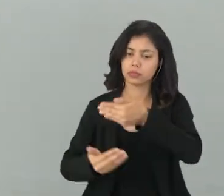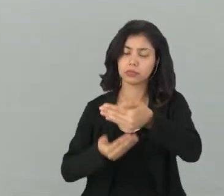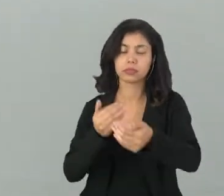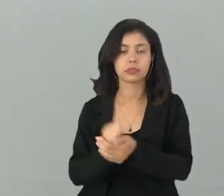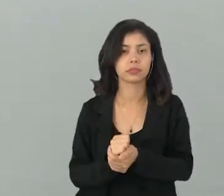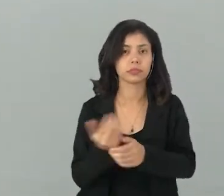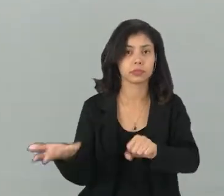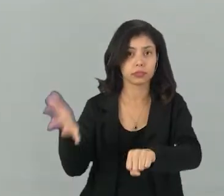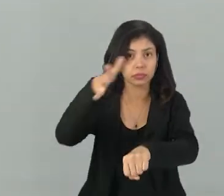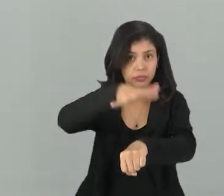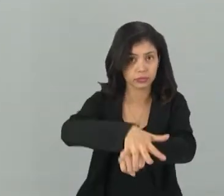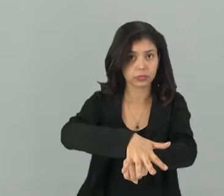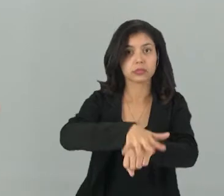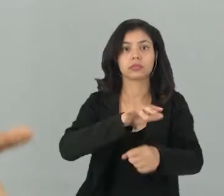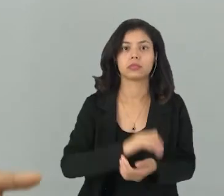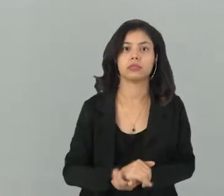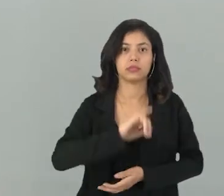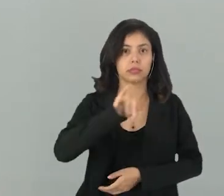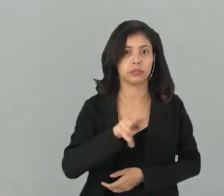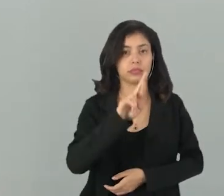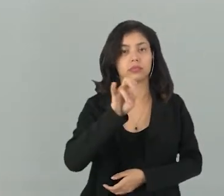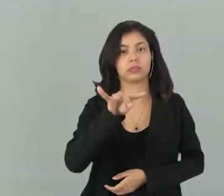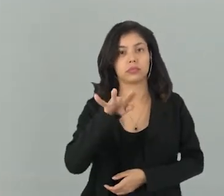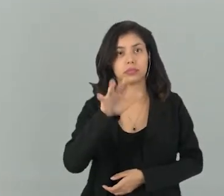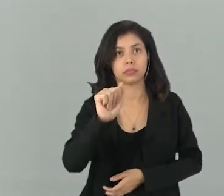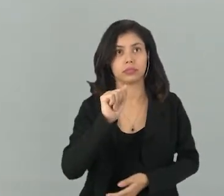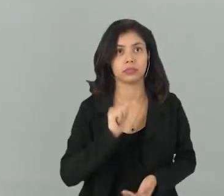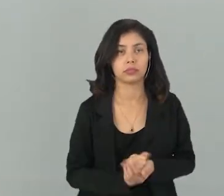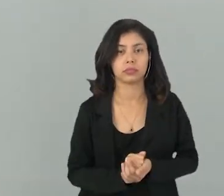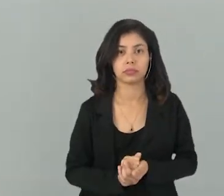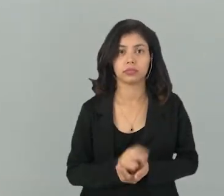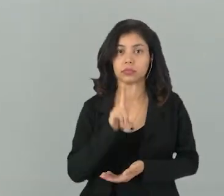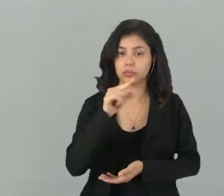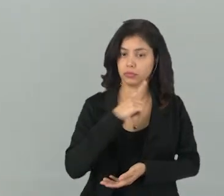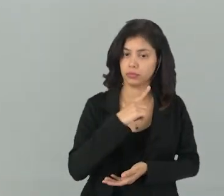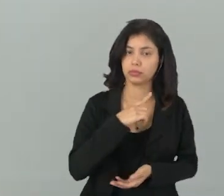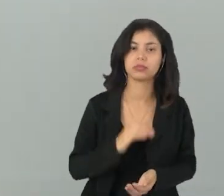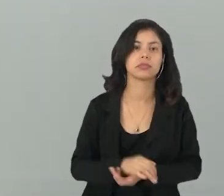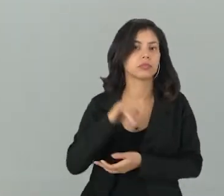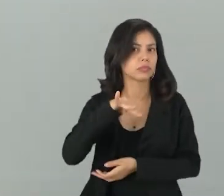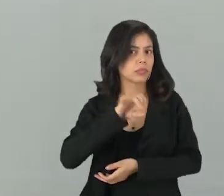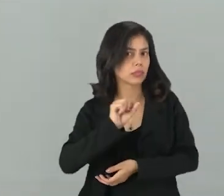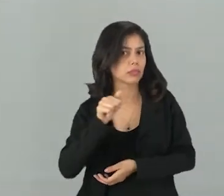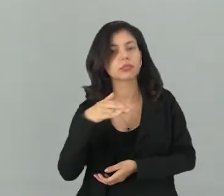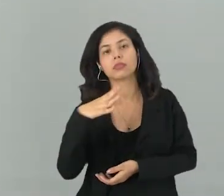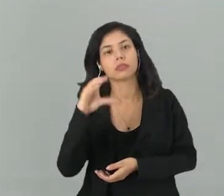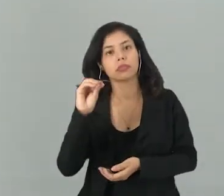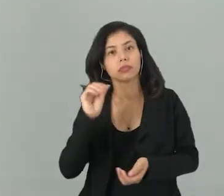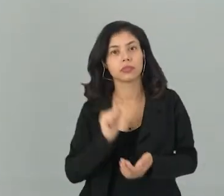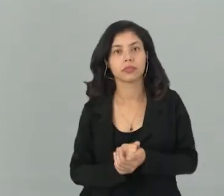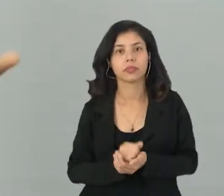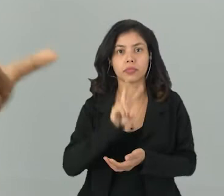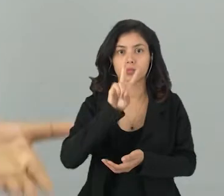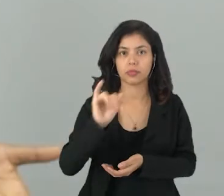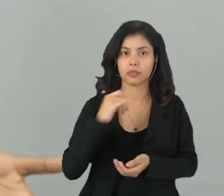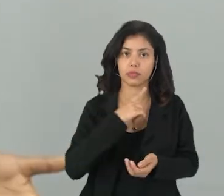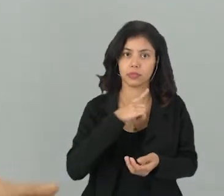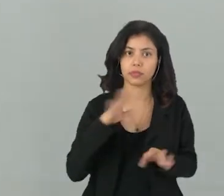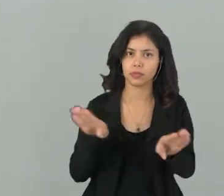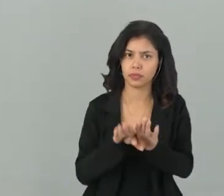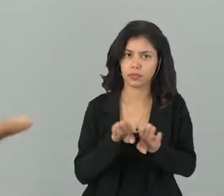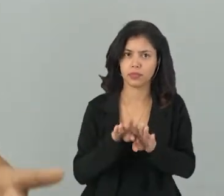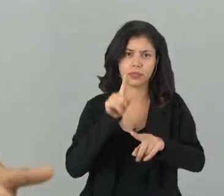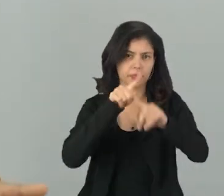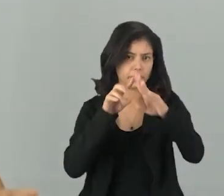de colonização, né? Com os jesuítas, né? Nós vamos ter as catequeses, as missões, né? A Igreja Católica